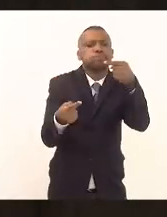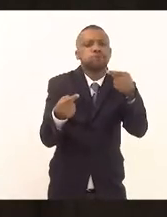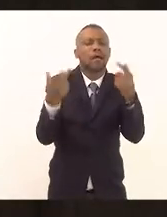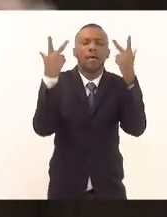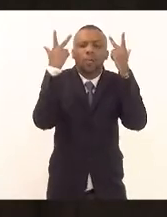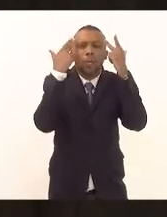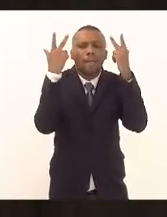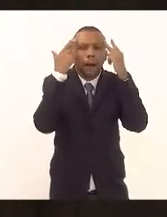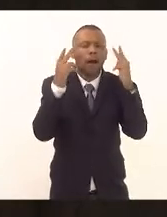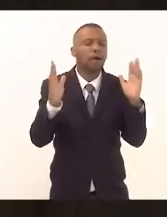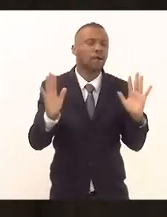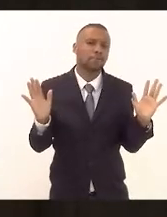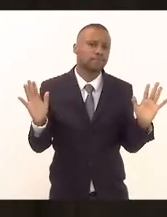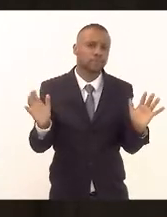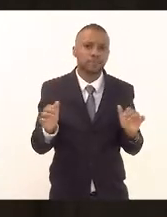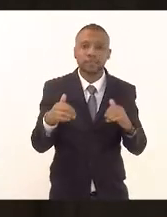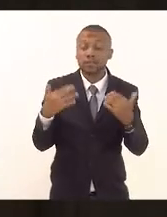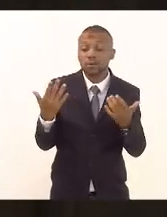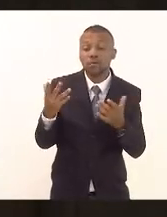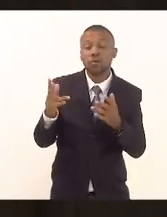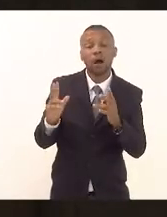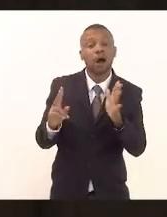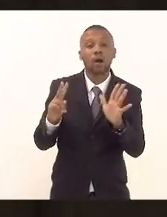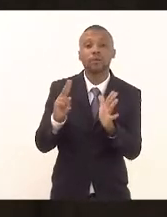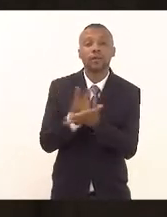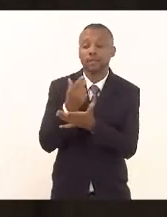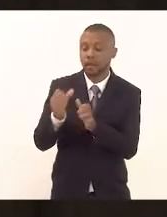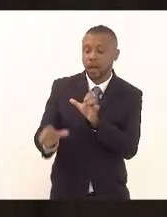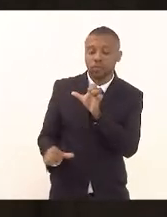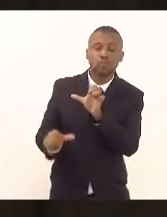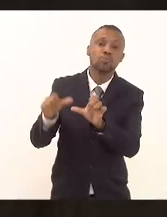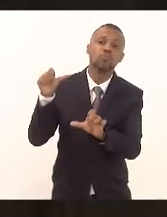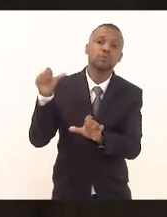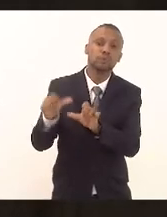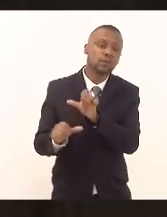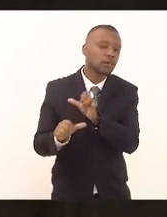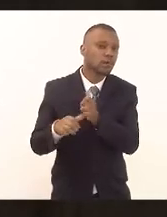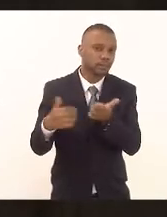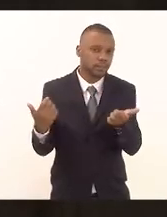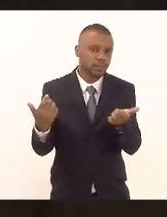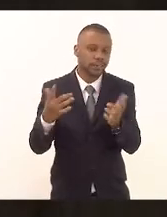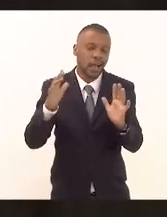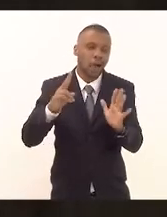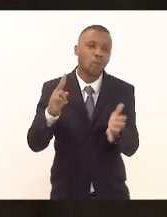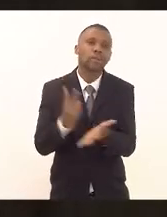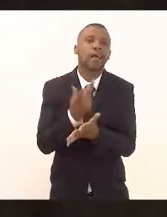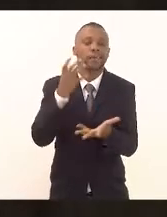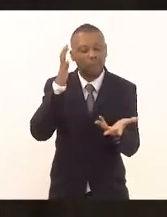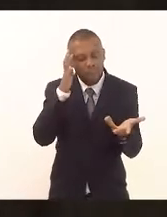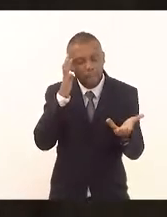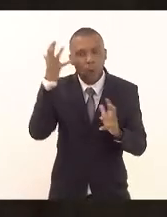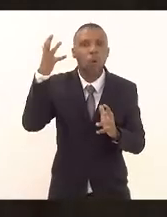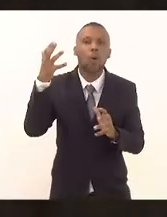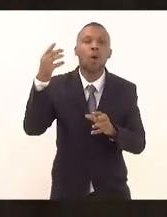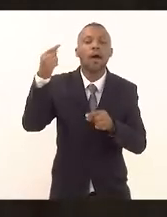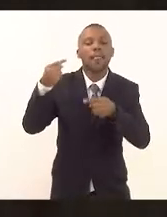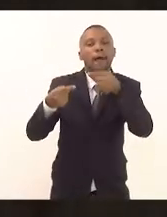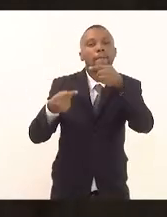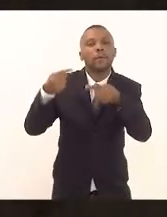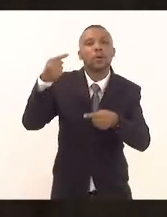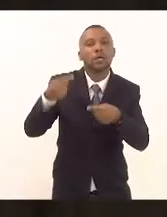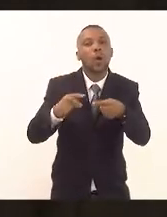faz parte, são as mudanças, não é? Acidentais da política ou na